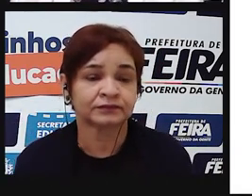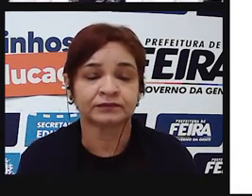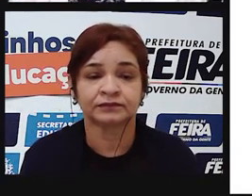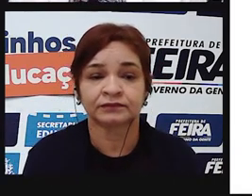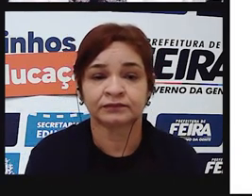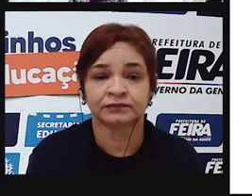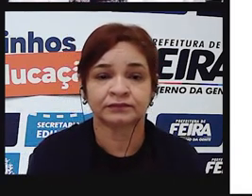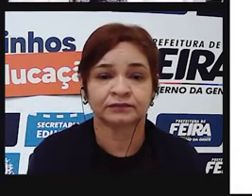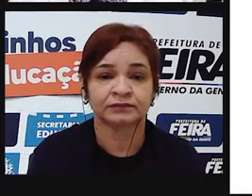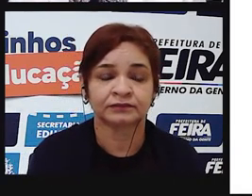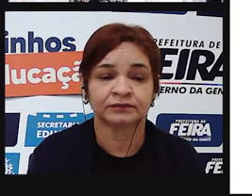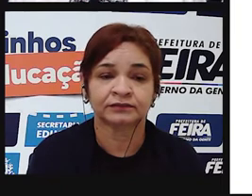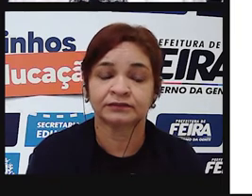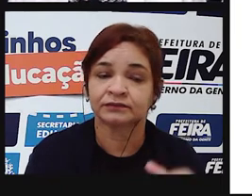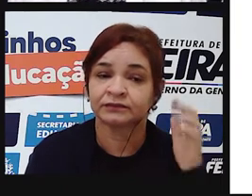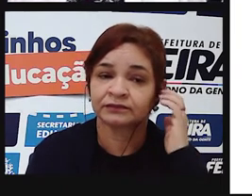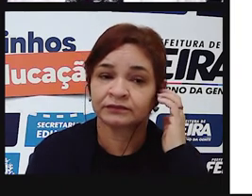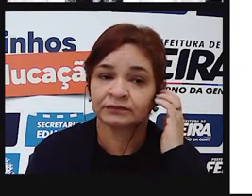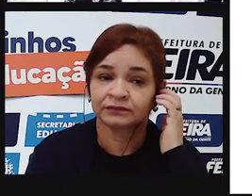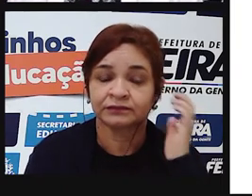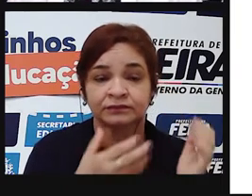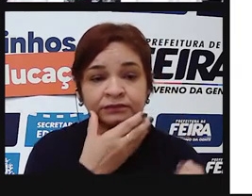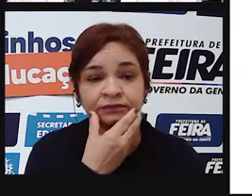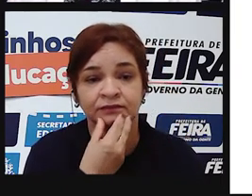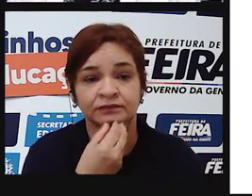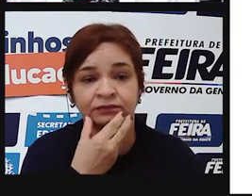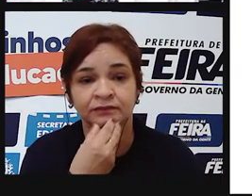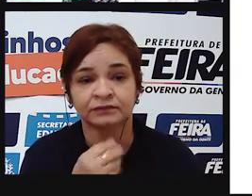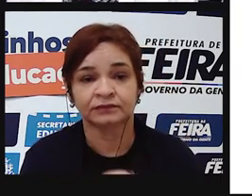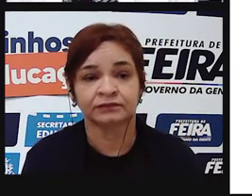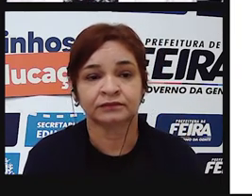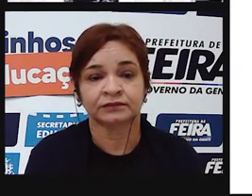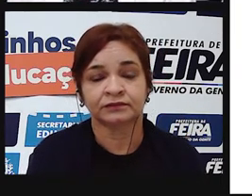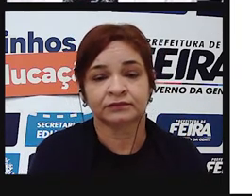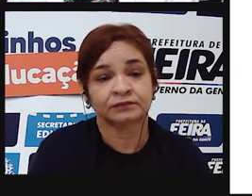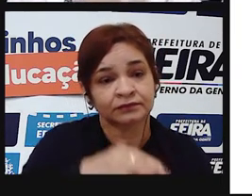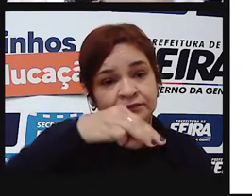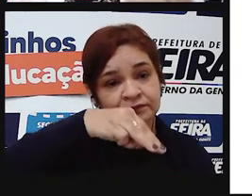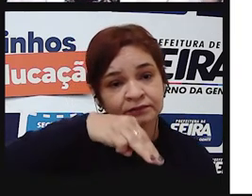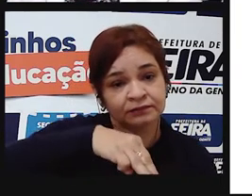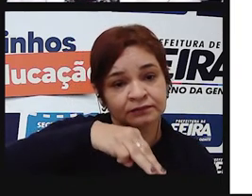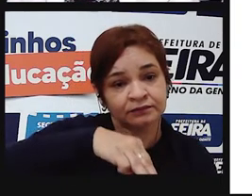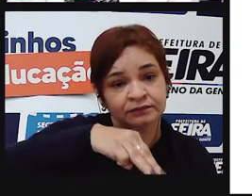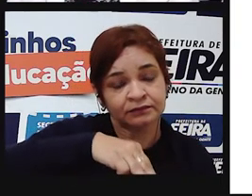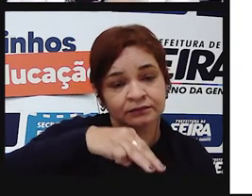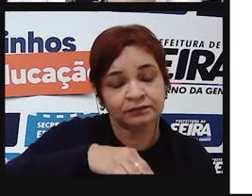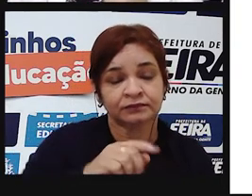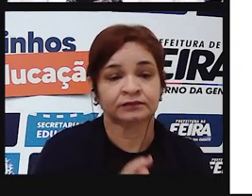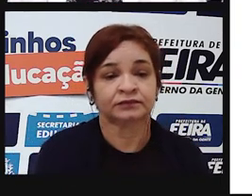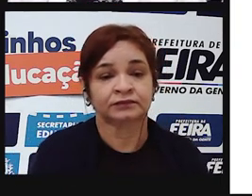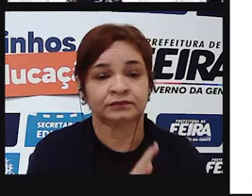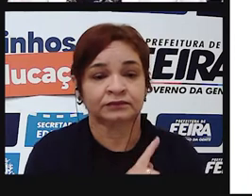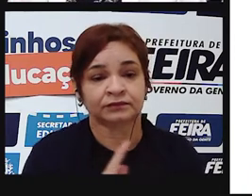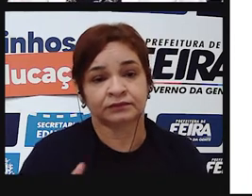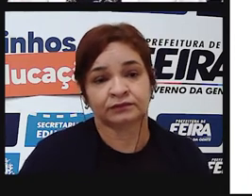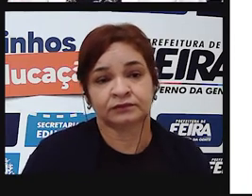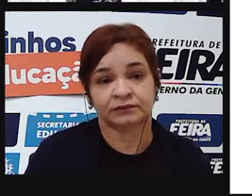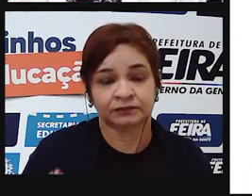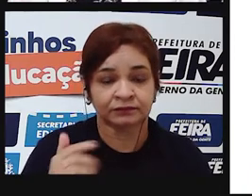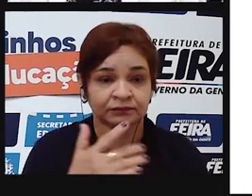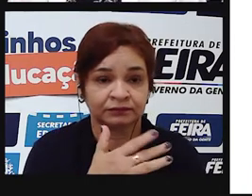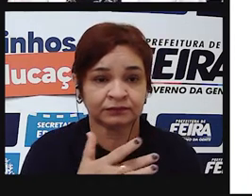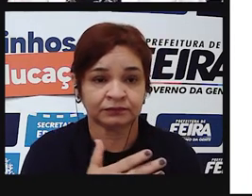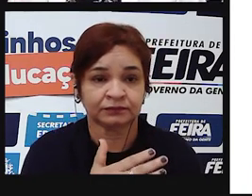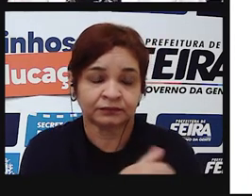no dizer do Lima Barreto, a municipalidade, né, o governador da cidade do Rio